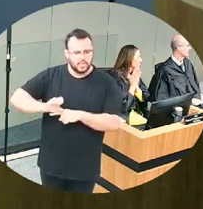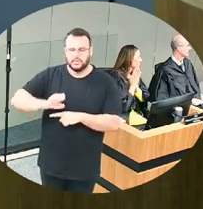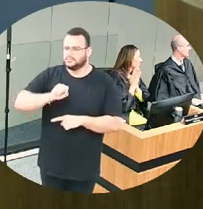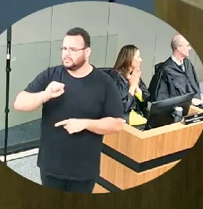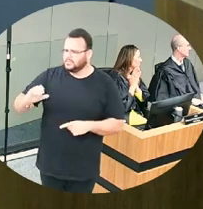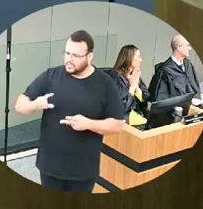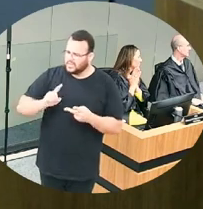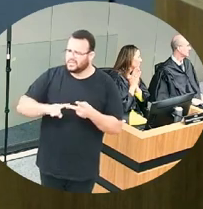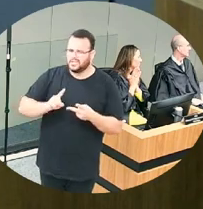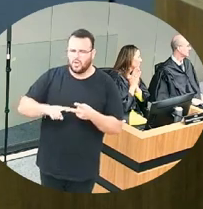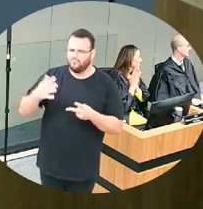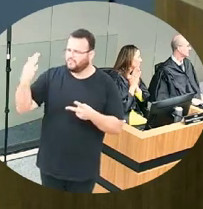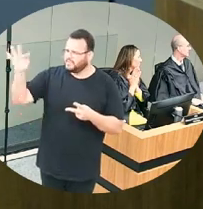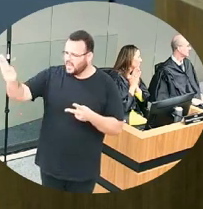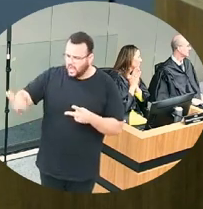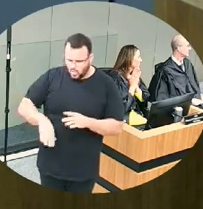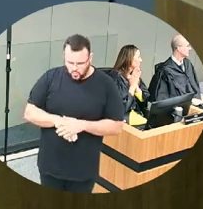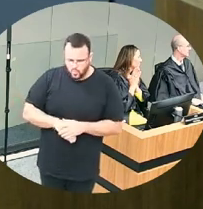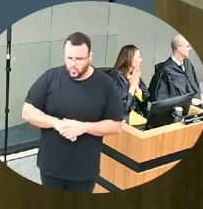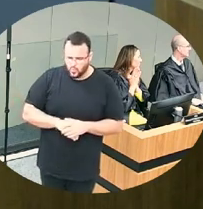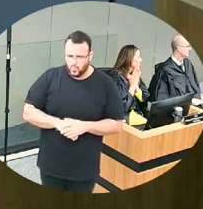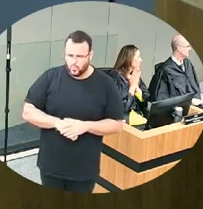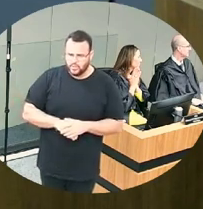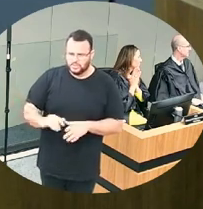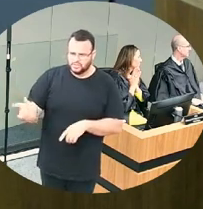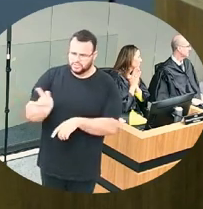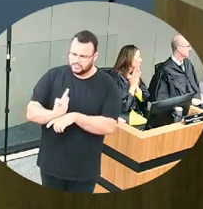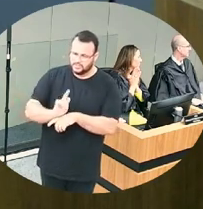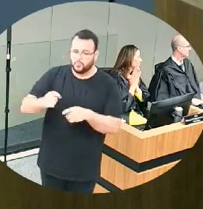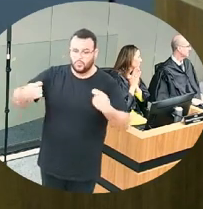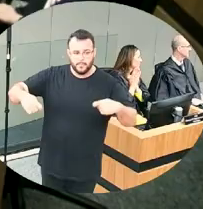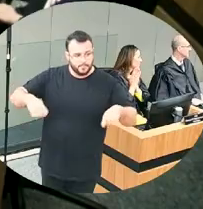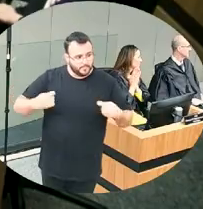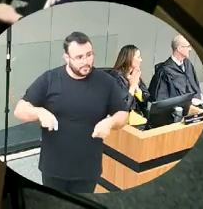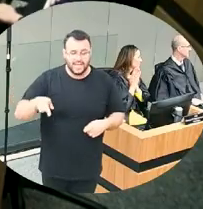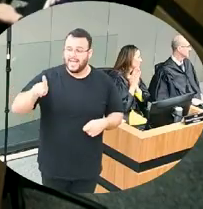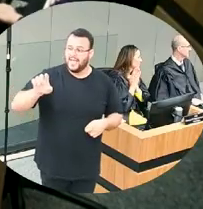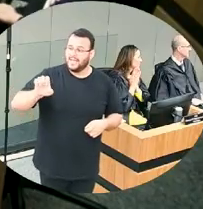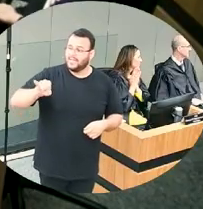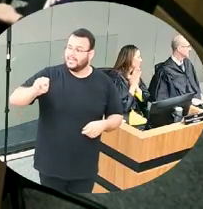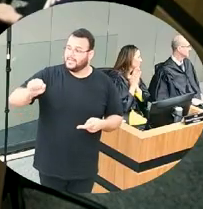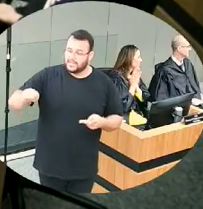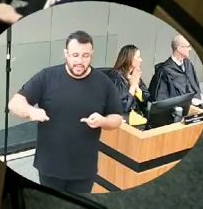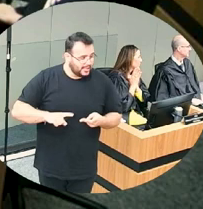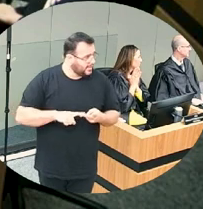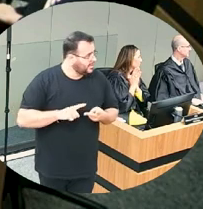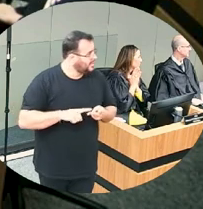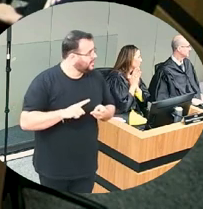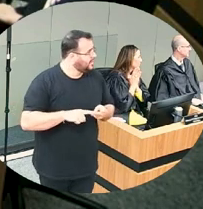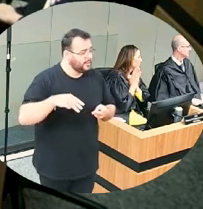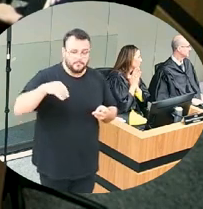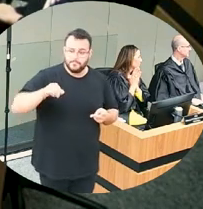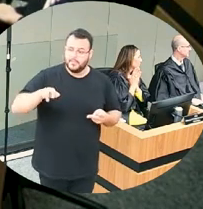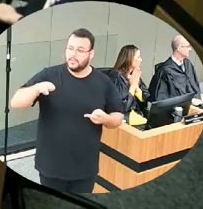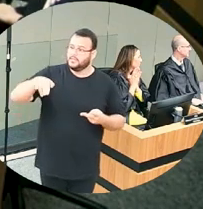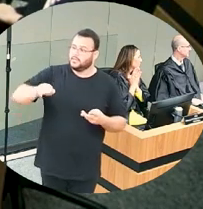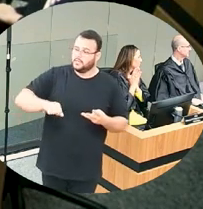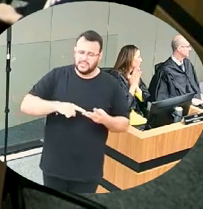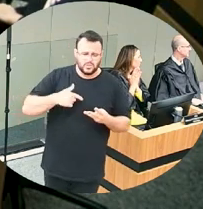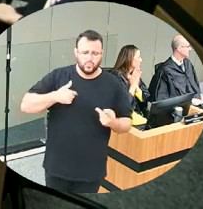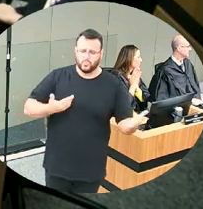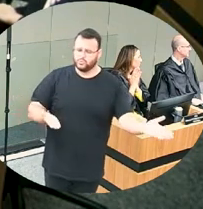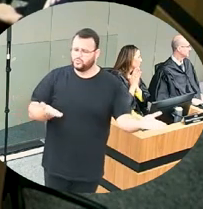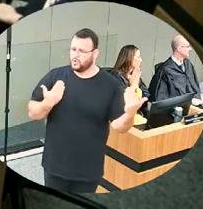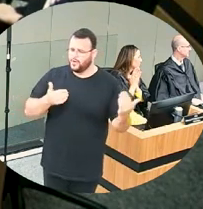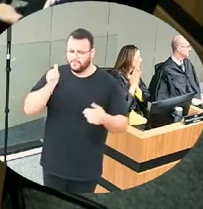Estadual quanto Federal em cargo de Gestão con Késia conheço D Mirna eu muito